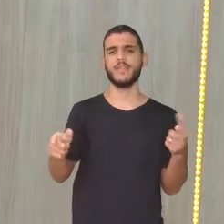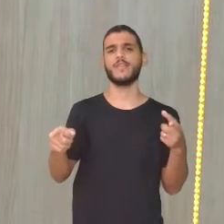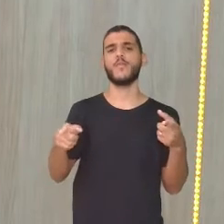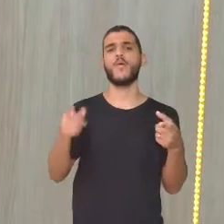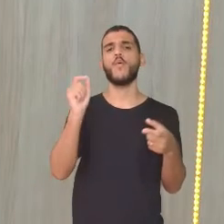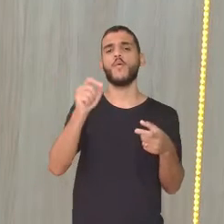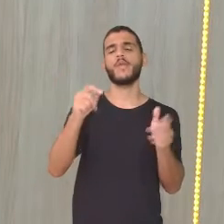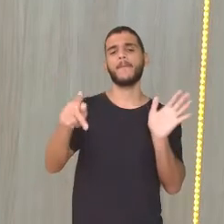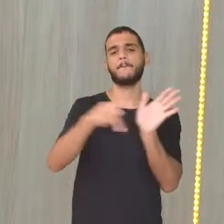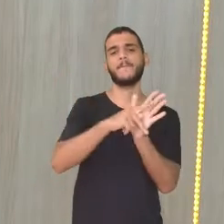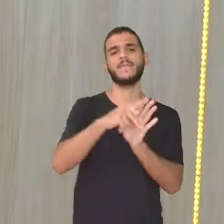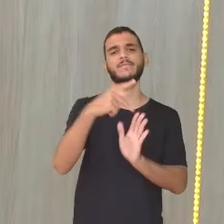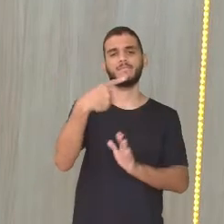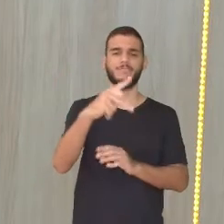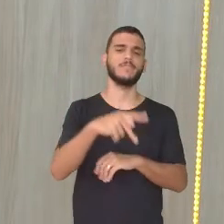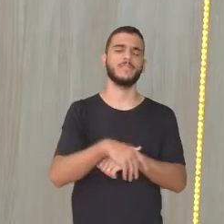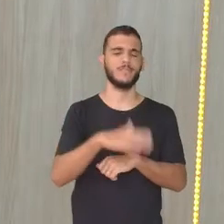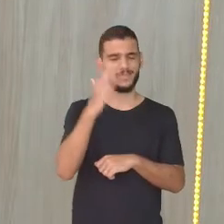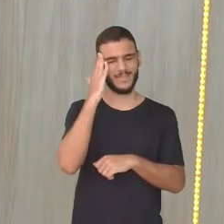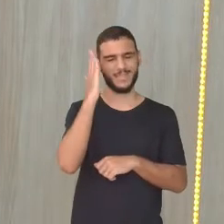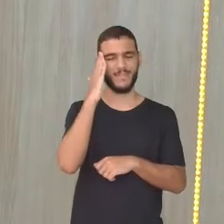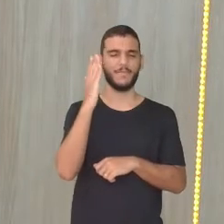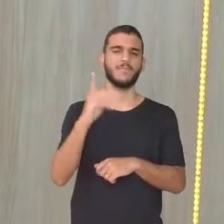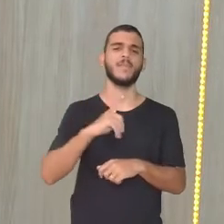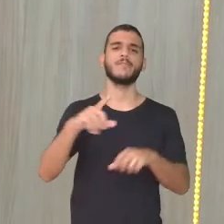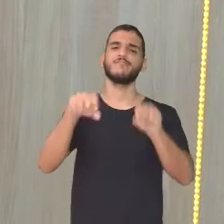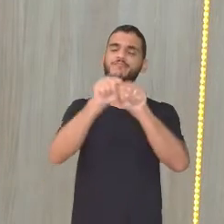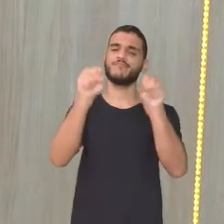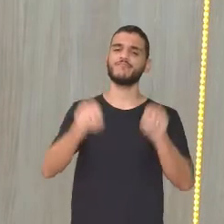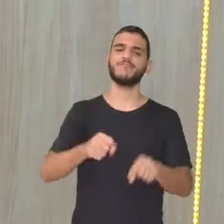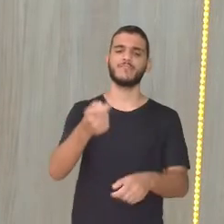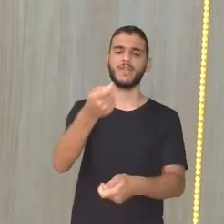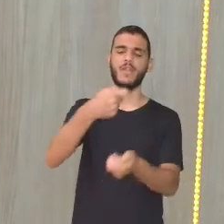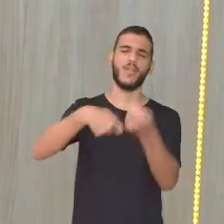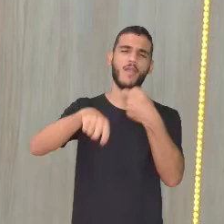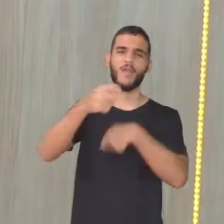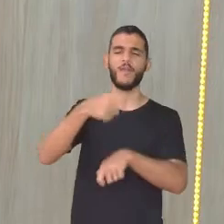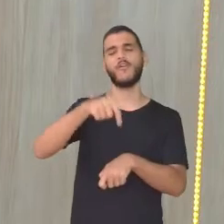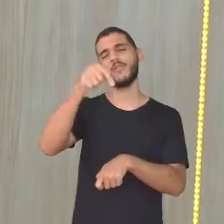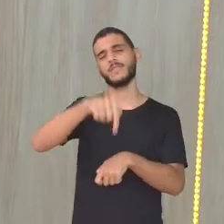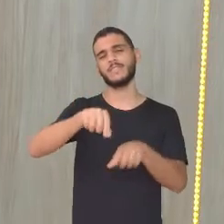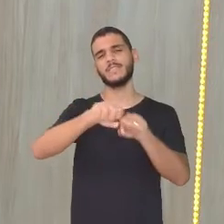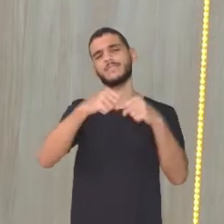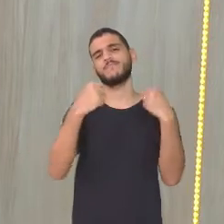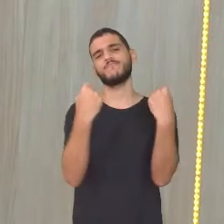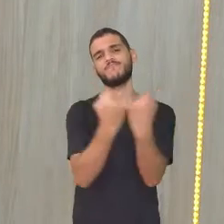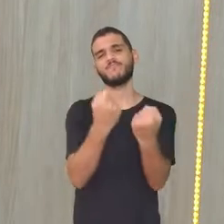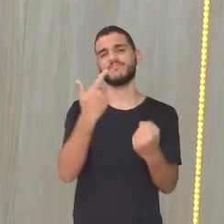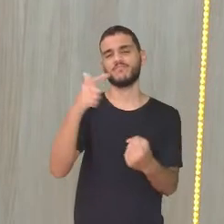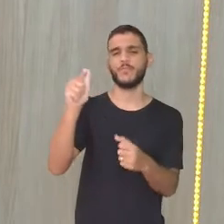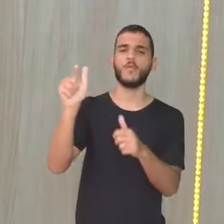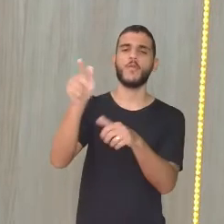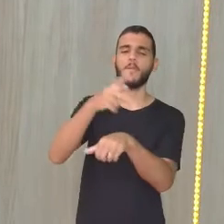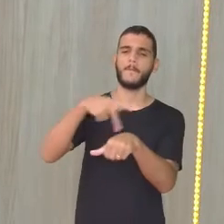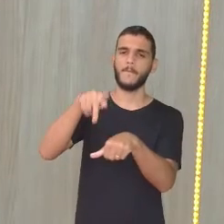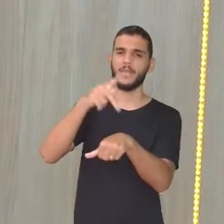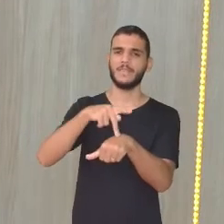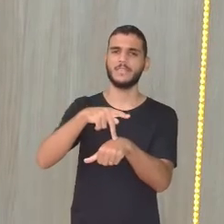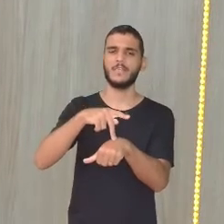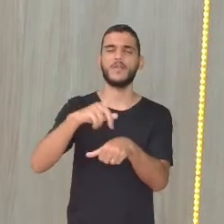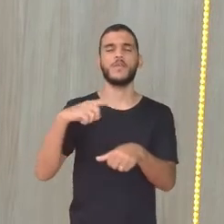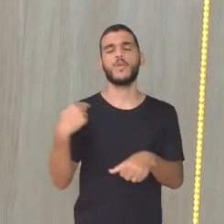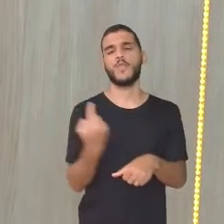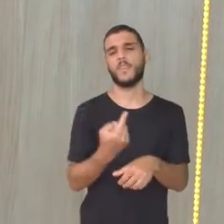gente tem, né, o sistema econômico que vem sendo praticado nas sociedades ocidentais, né, a gente